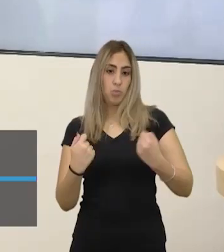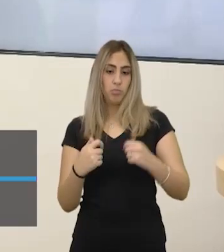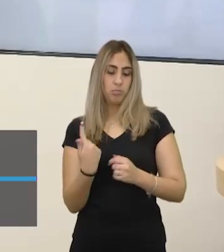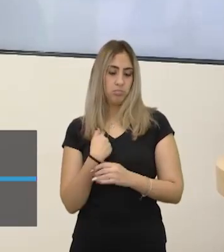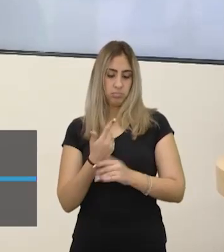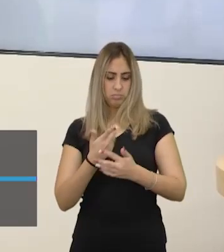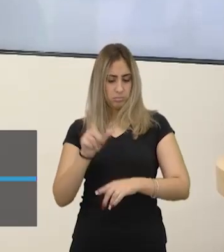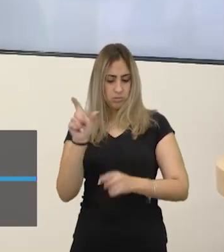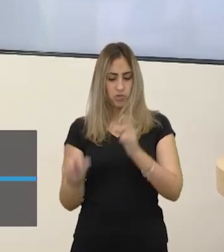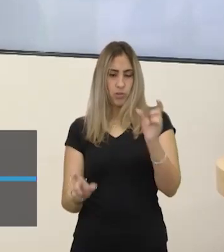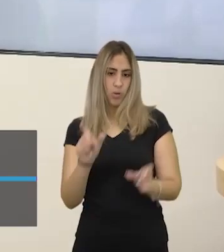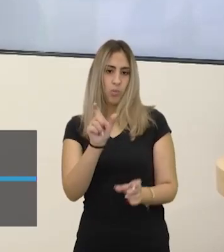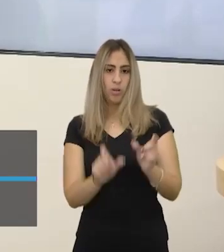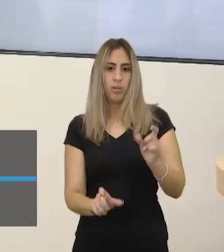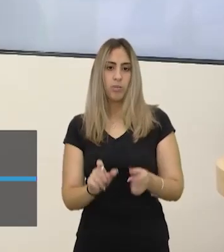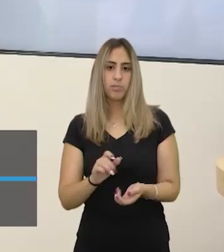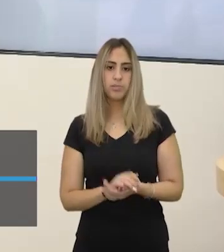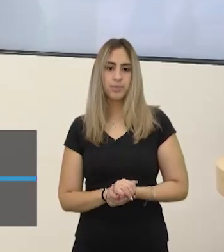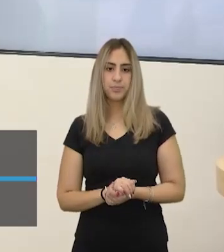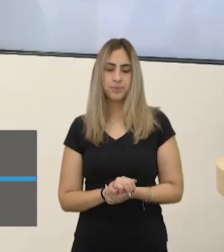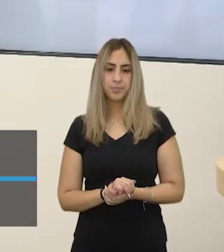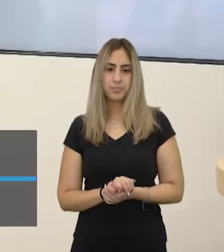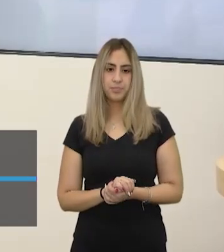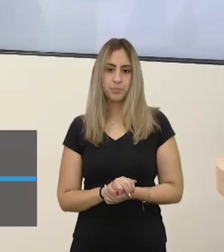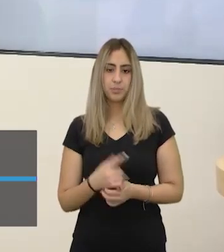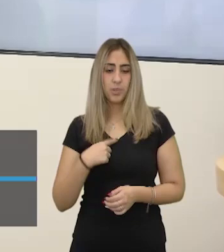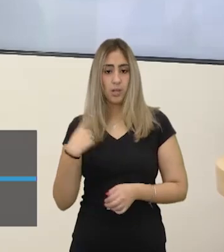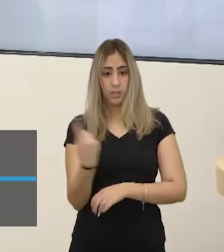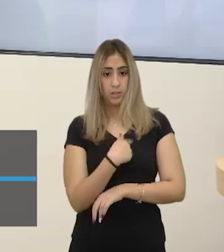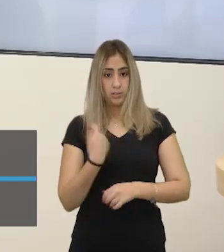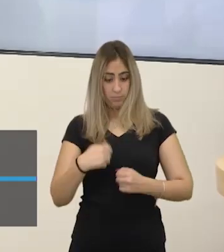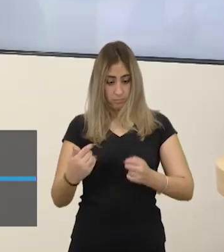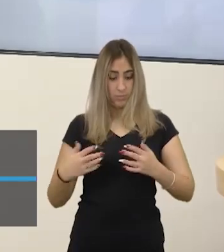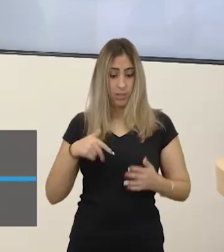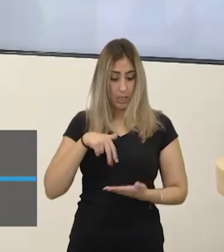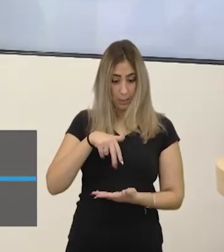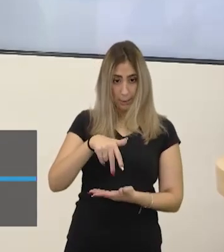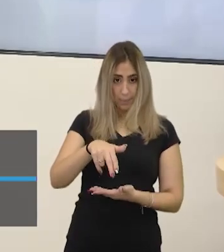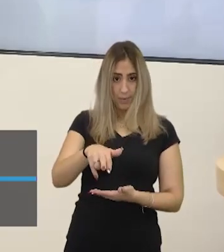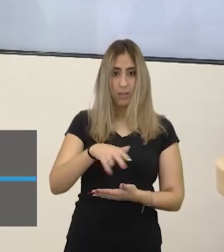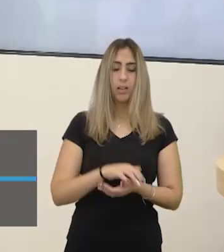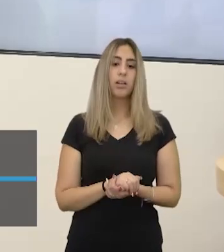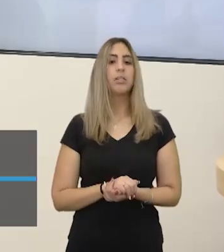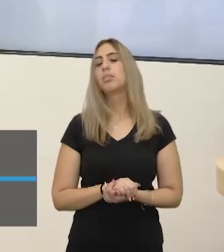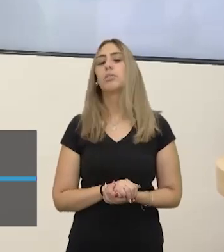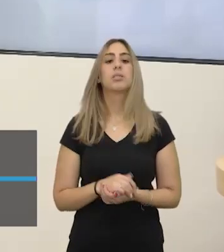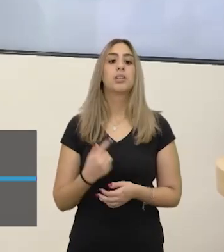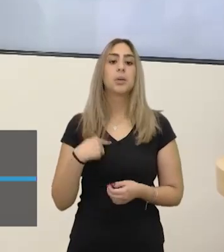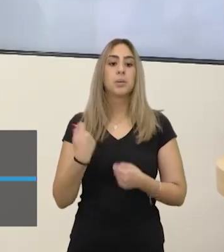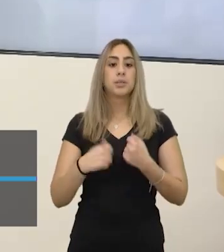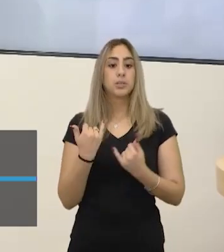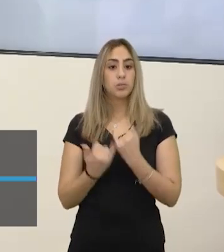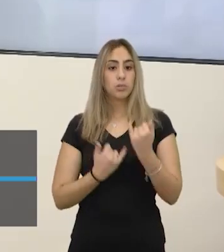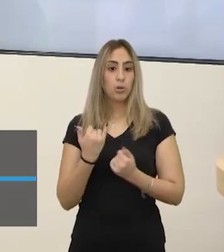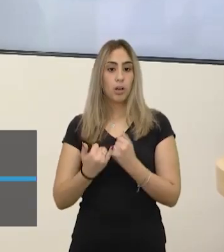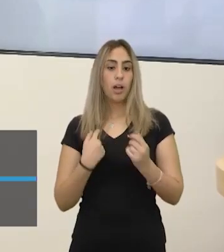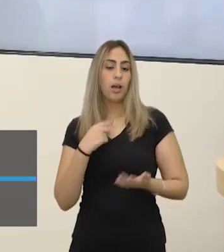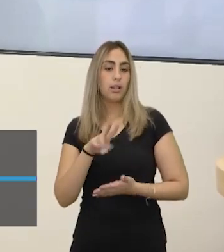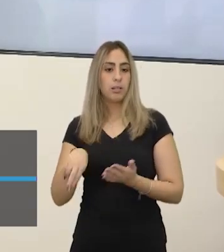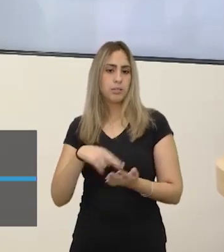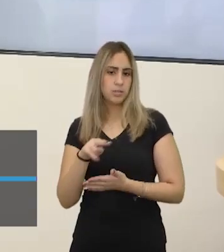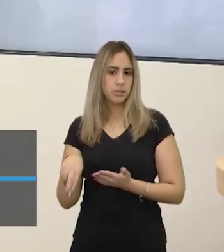só, se eu simplesmente disser aqui pro Silene, a gente tem que caminhar. Eu preciso falar que eu preciso jogar e dançar?